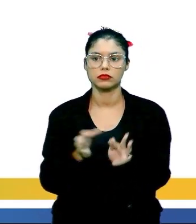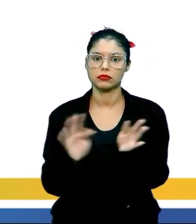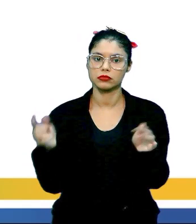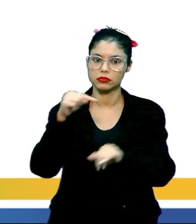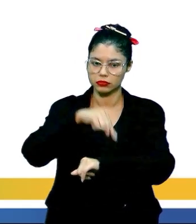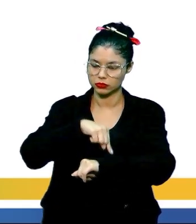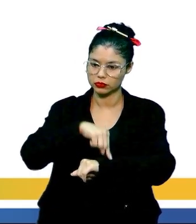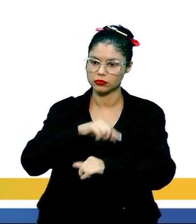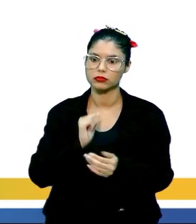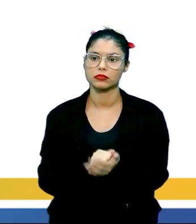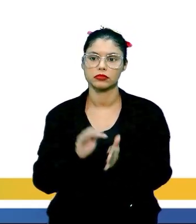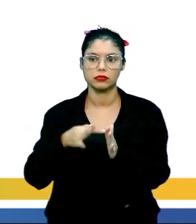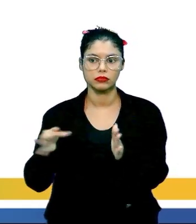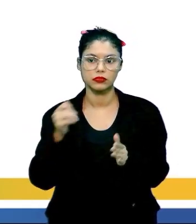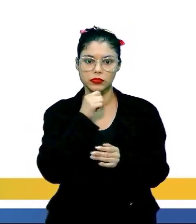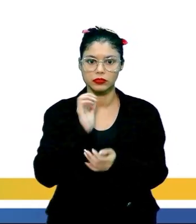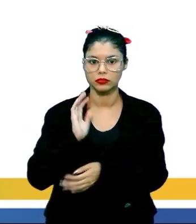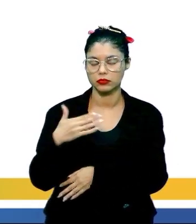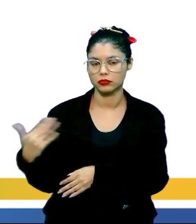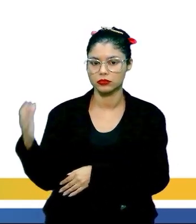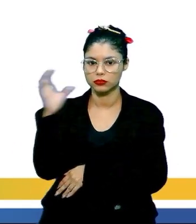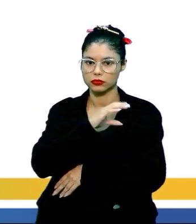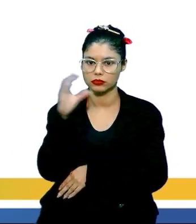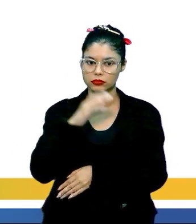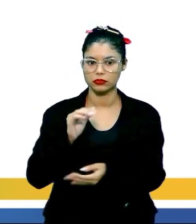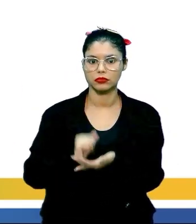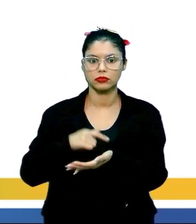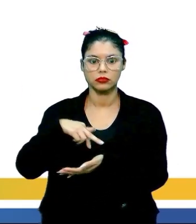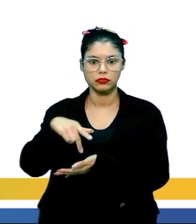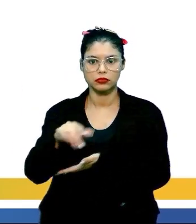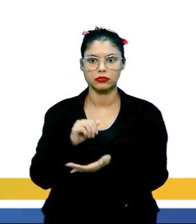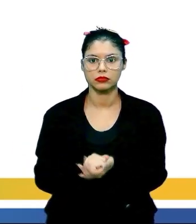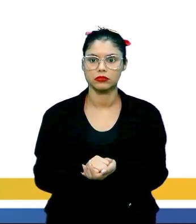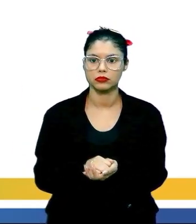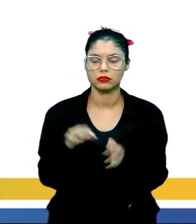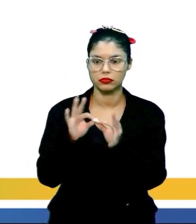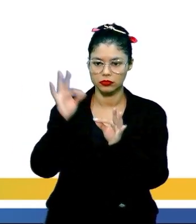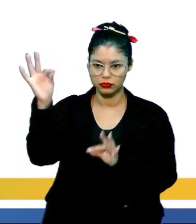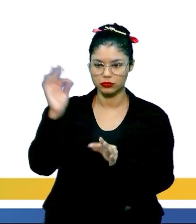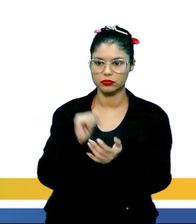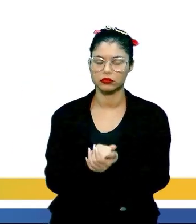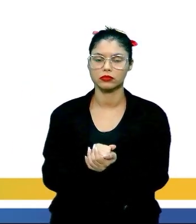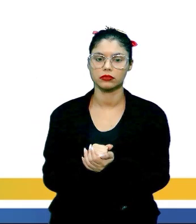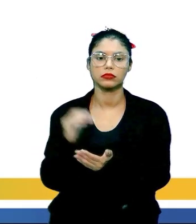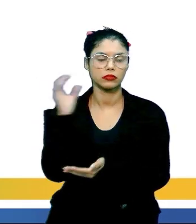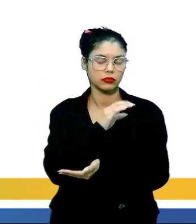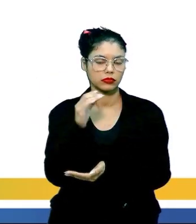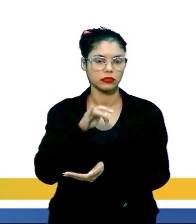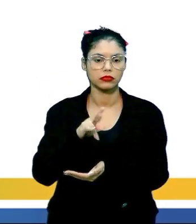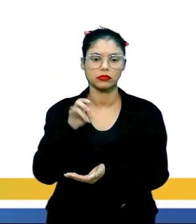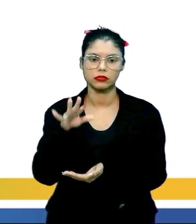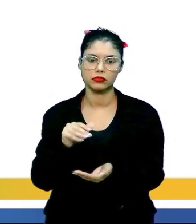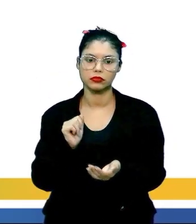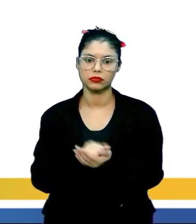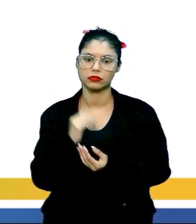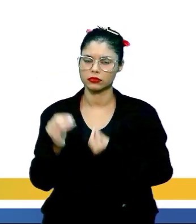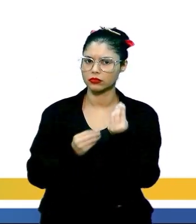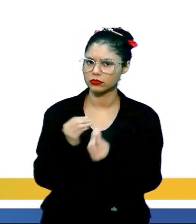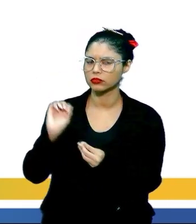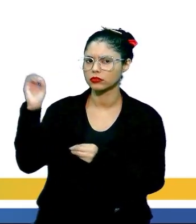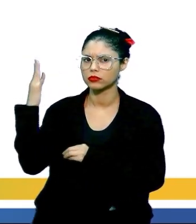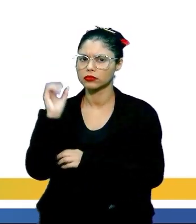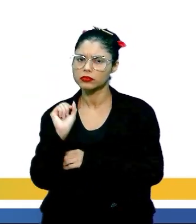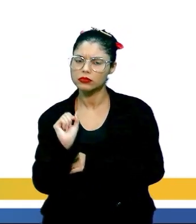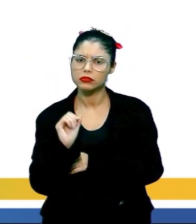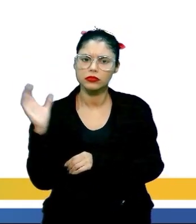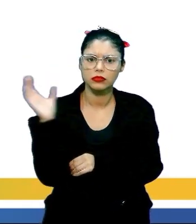tempo, enquanto a aceleração escalar instantânea ela é a medida da variação da velocidade instantânea. Ou seja, se eu falo